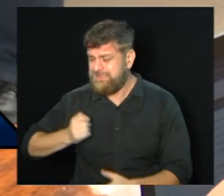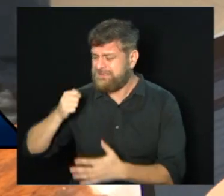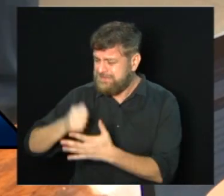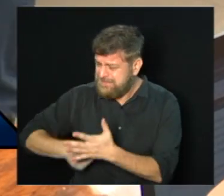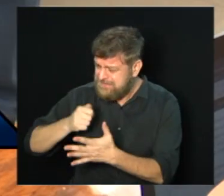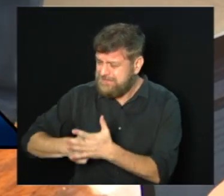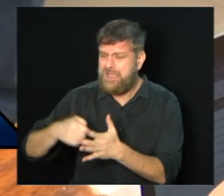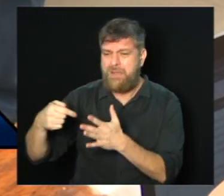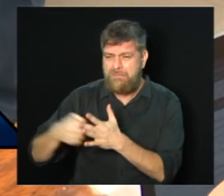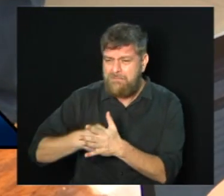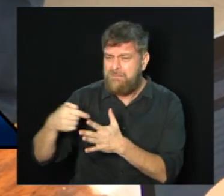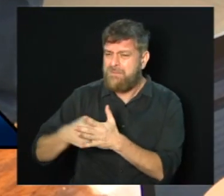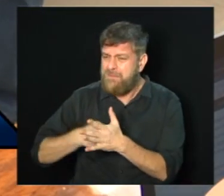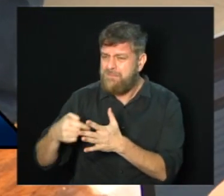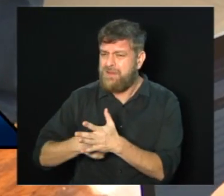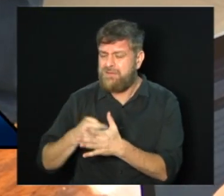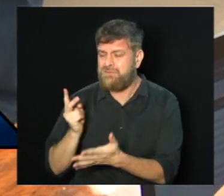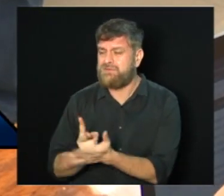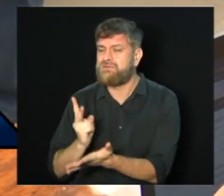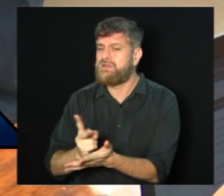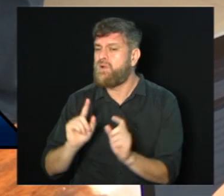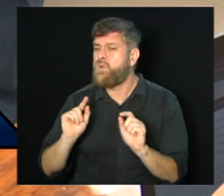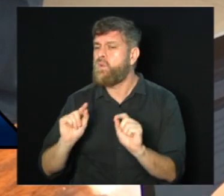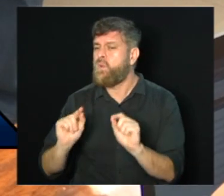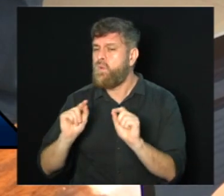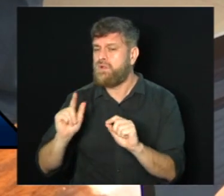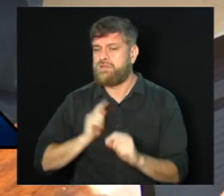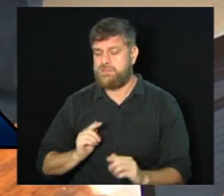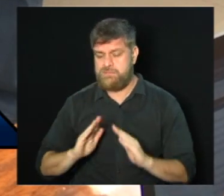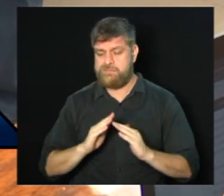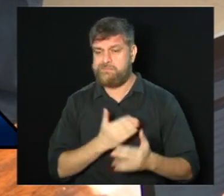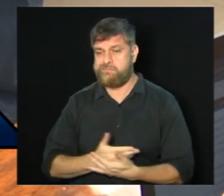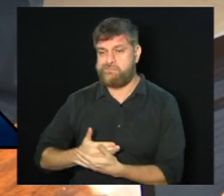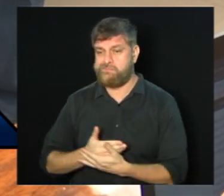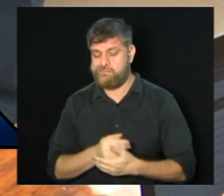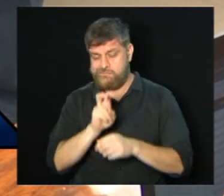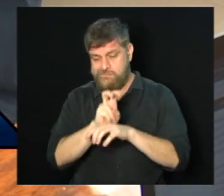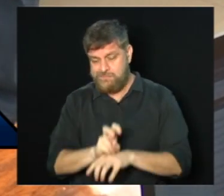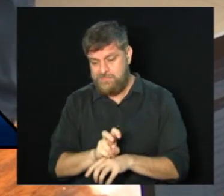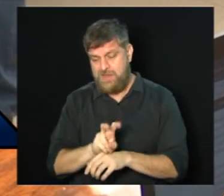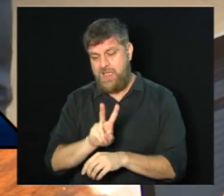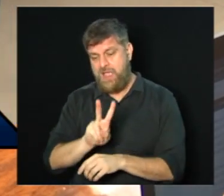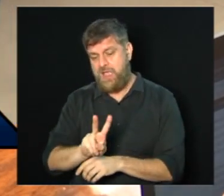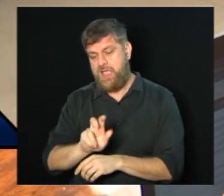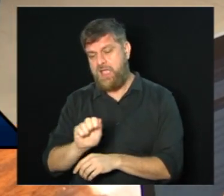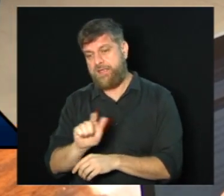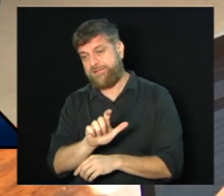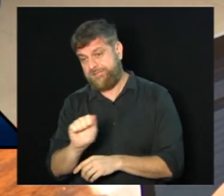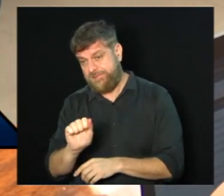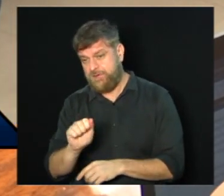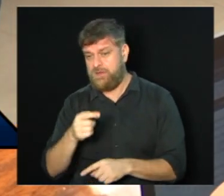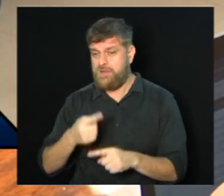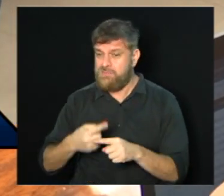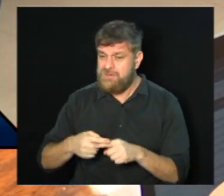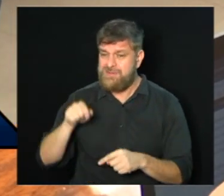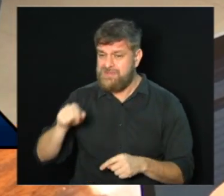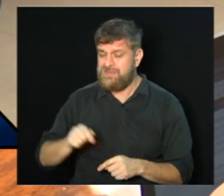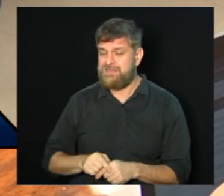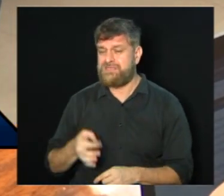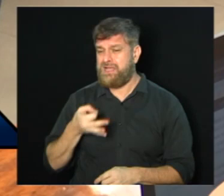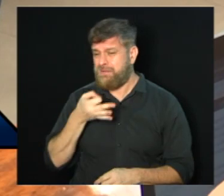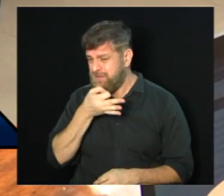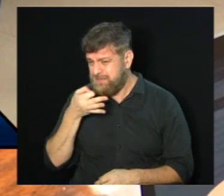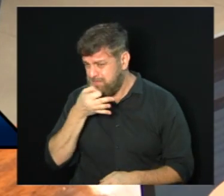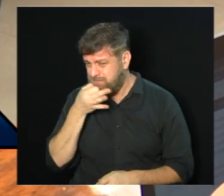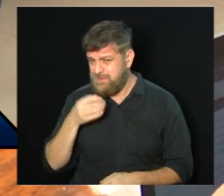sempre perguntam, sempre questionam, é justamente vaga em creche. Que às vezes, infelizmente, como foi dito aí nessa tribuna,